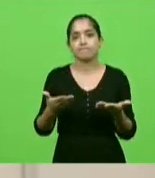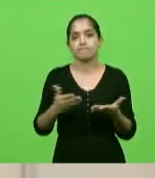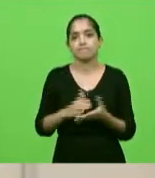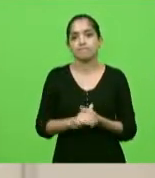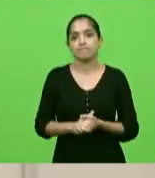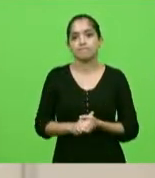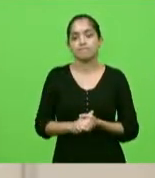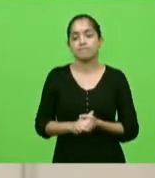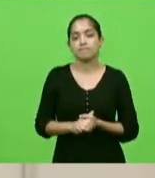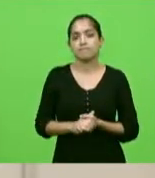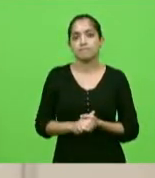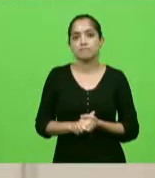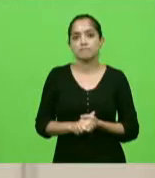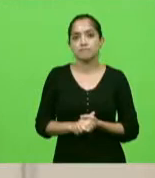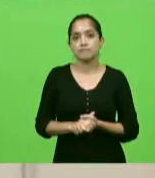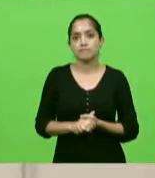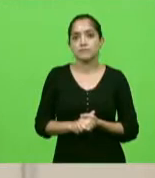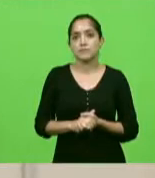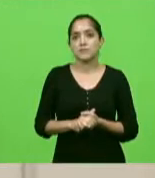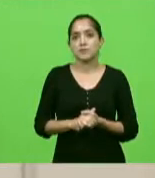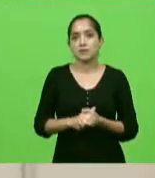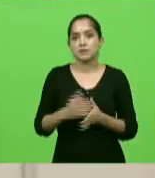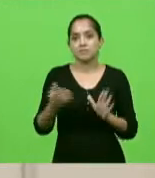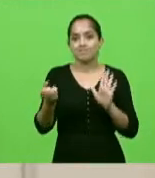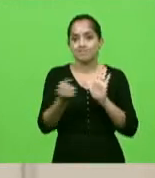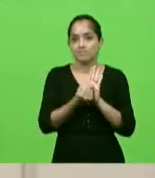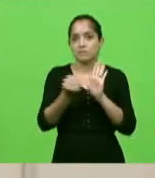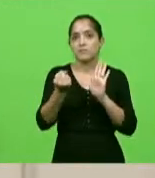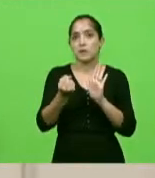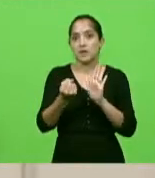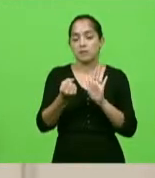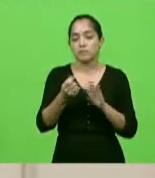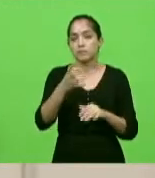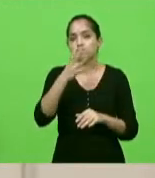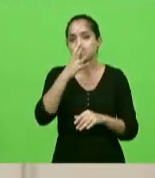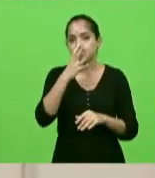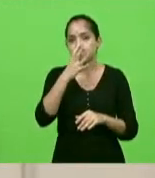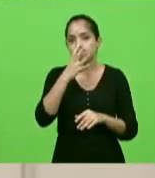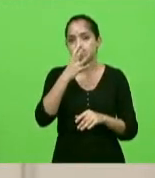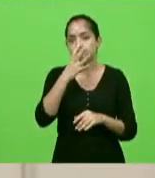de forma estoica e admirável,